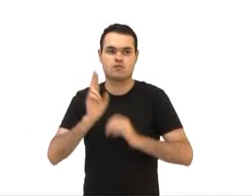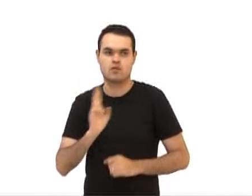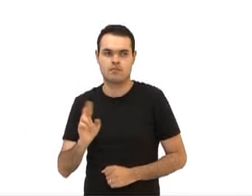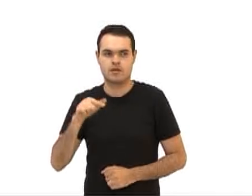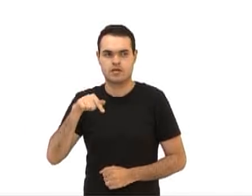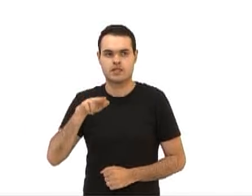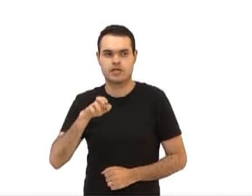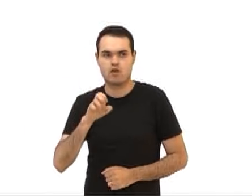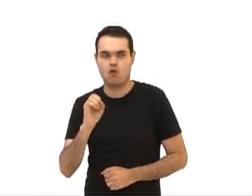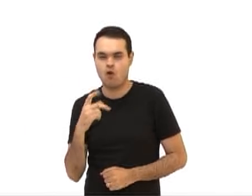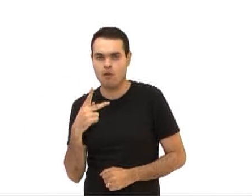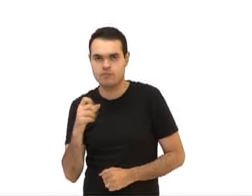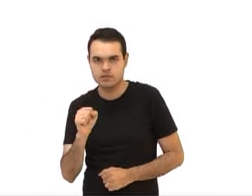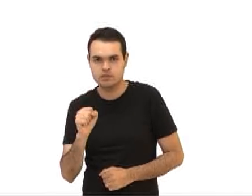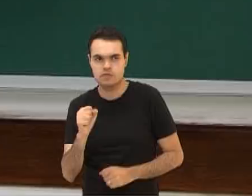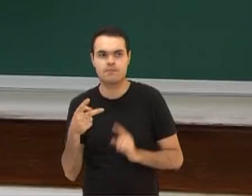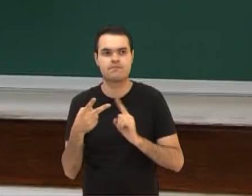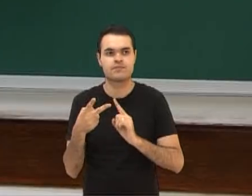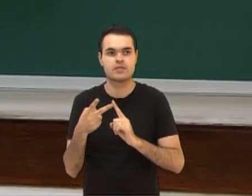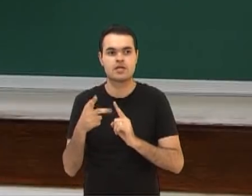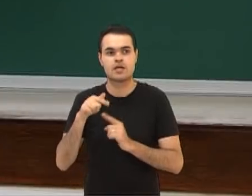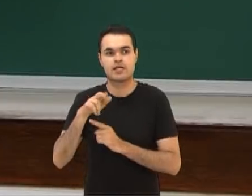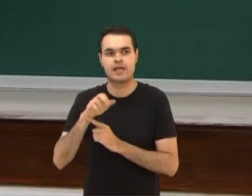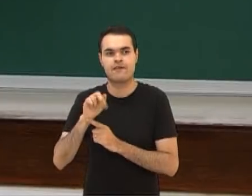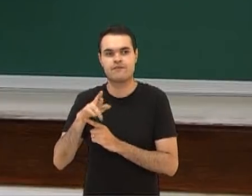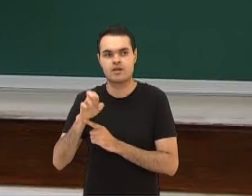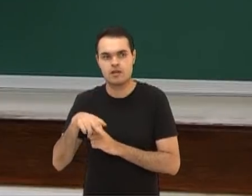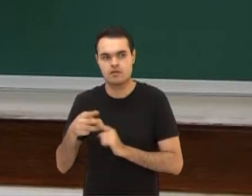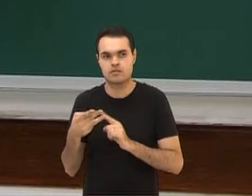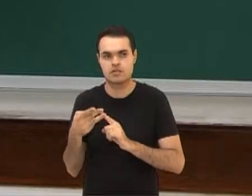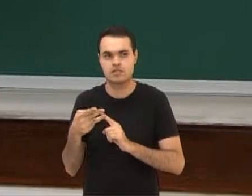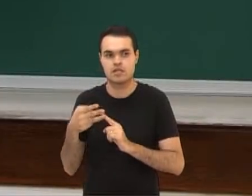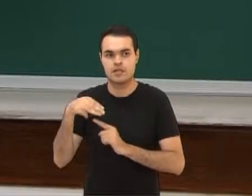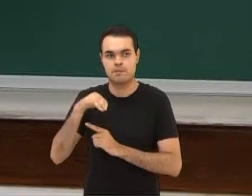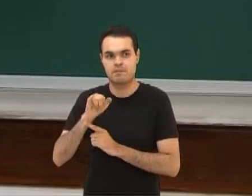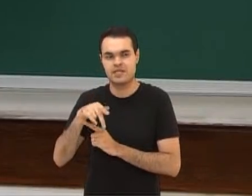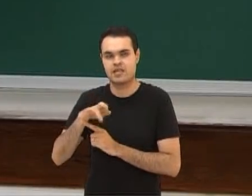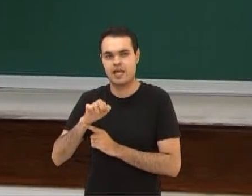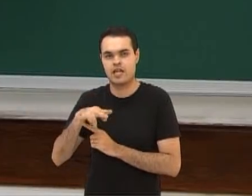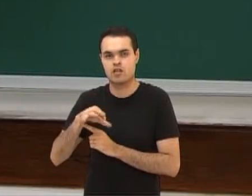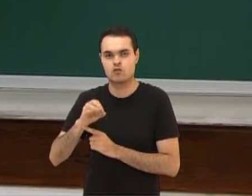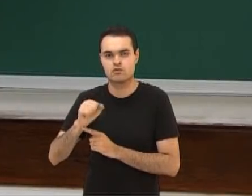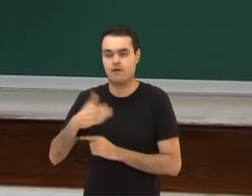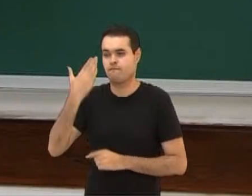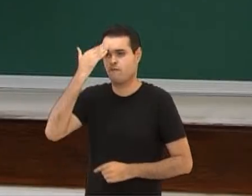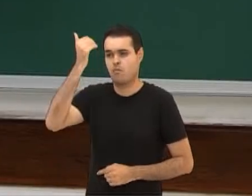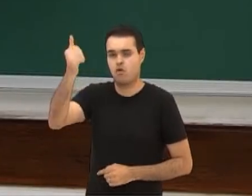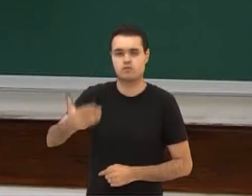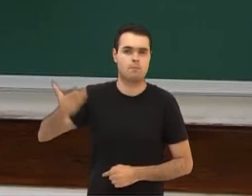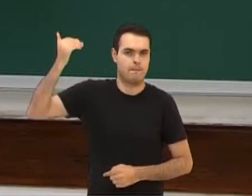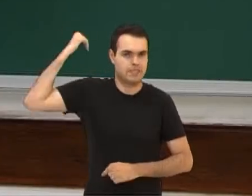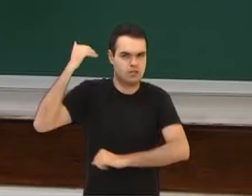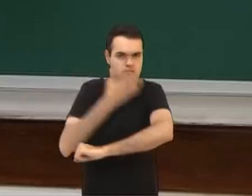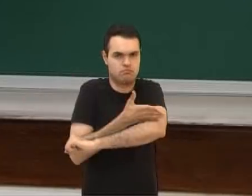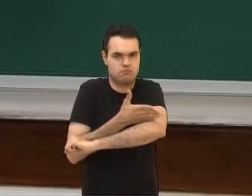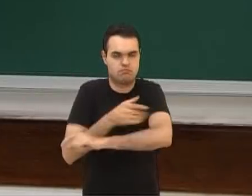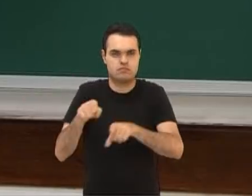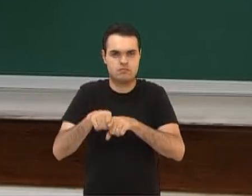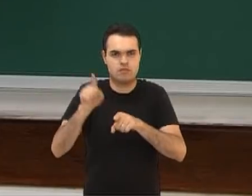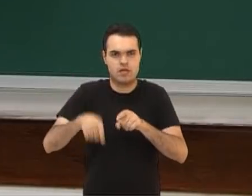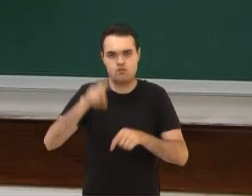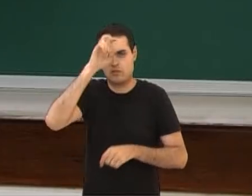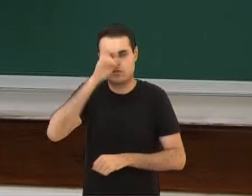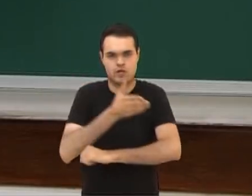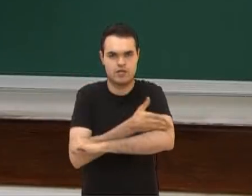Quéops, Quéfre e Miquerinos, que é uma das 7 maravilhas do mundo antigo, né, pessoal? Cuja construção do período do Império foi do Egito